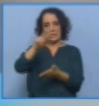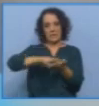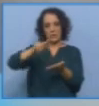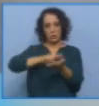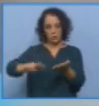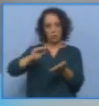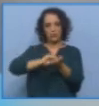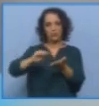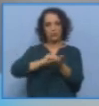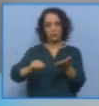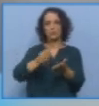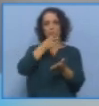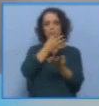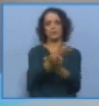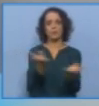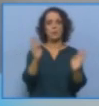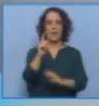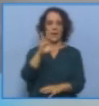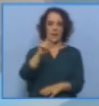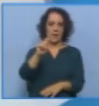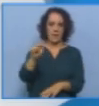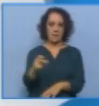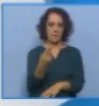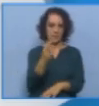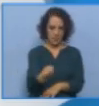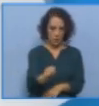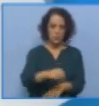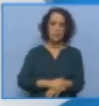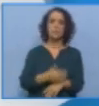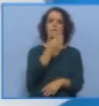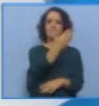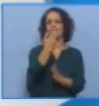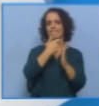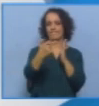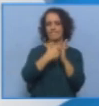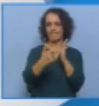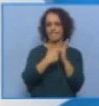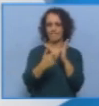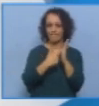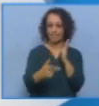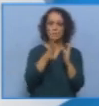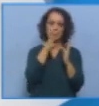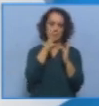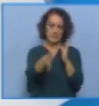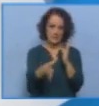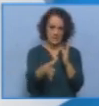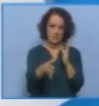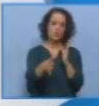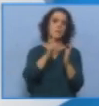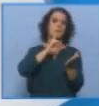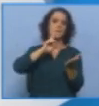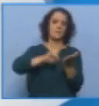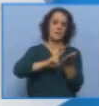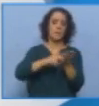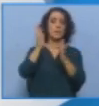da Epístola aos Hebreus, e aqui ela apresenta-nos que a realidade